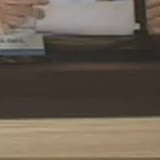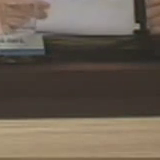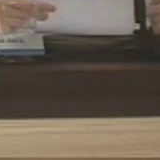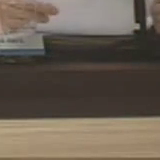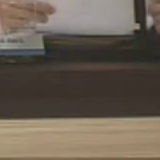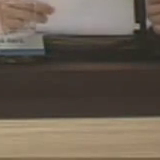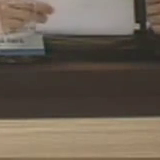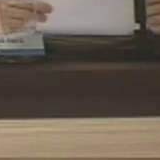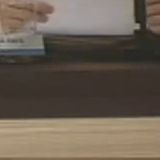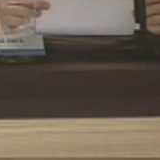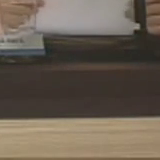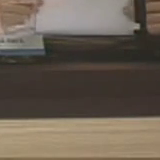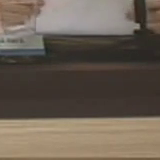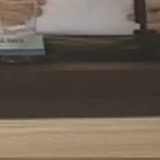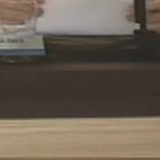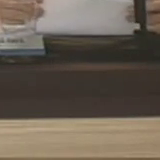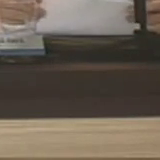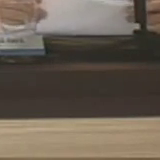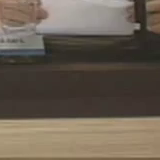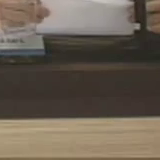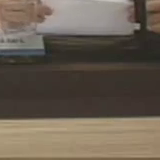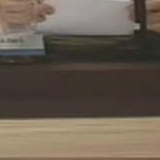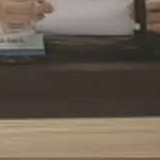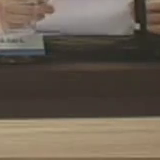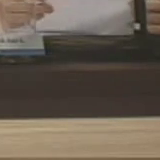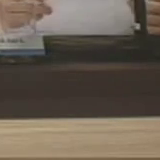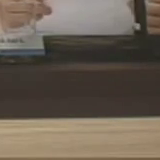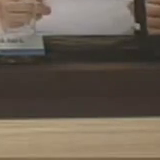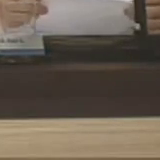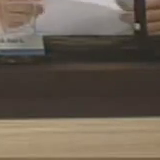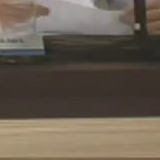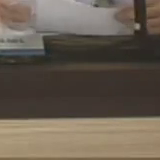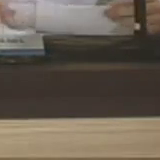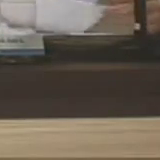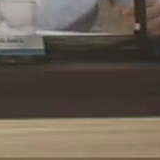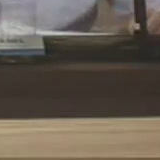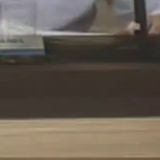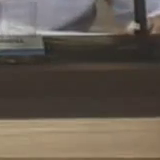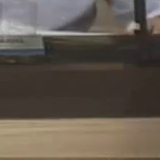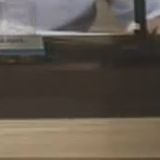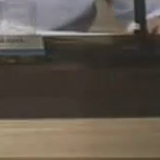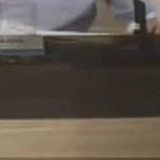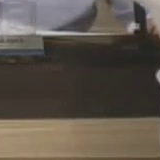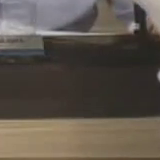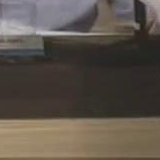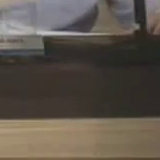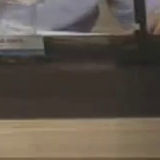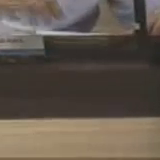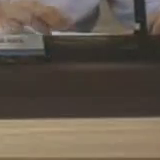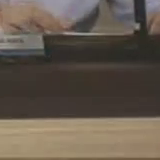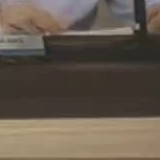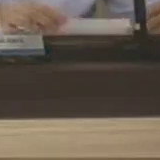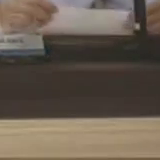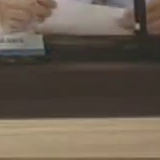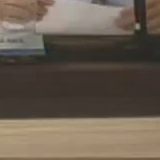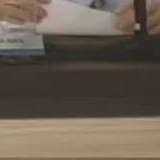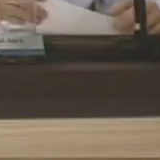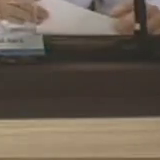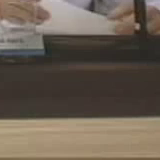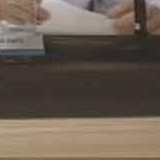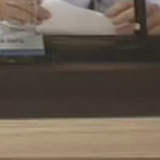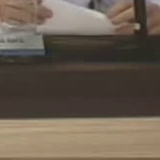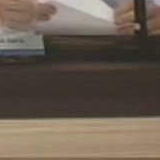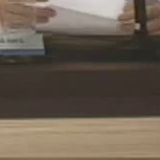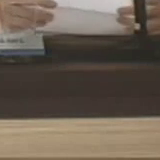Requerimento 1115, autor, vereador José Eduardo Monteiro Júnior, Junegão. O requerimento número 1115